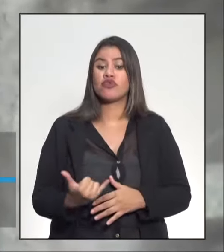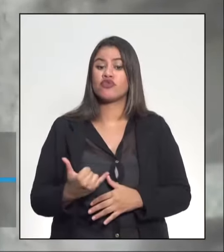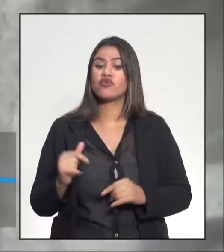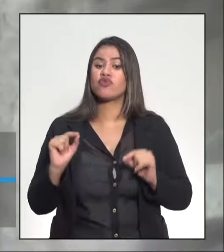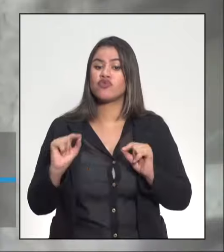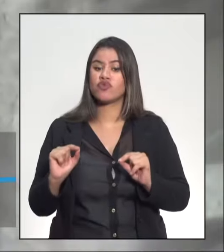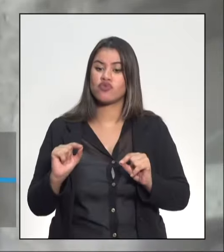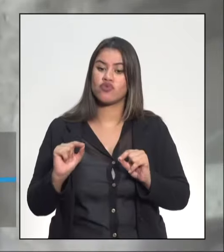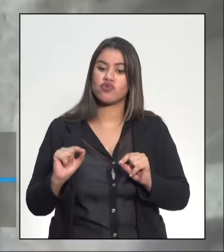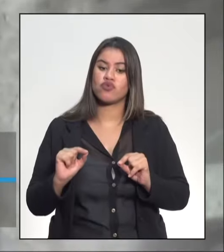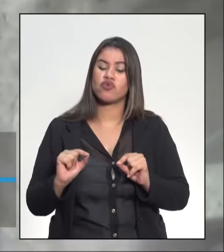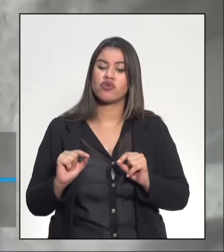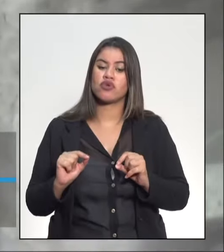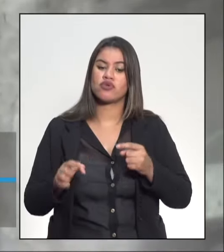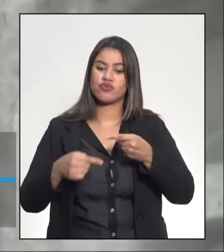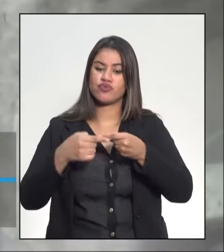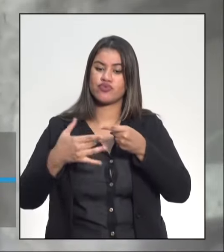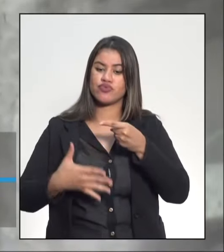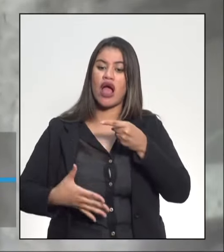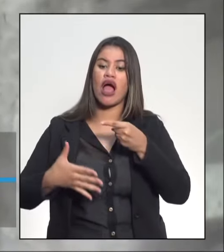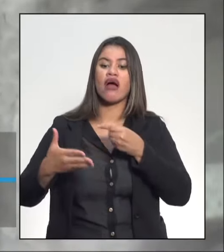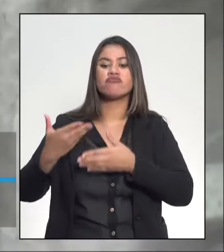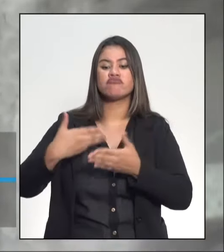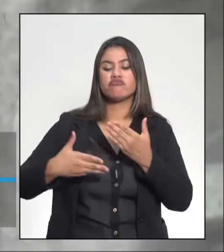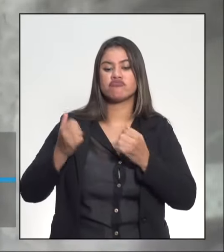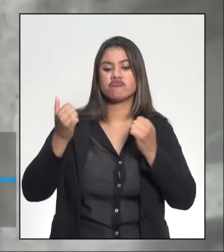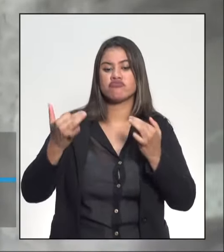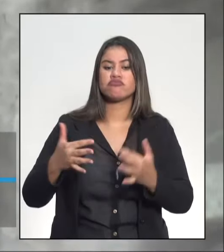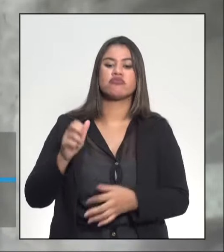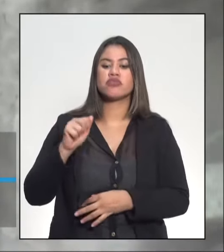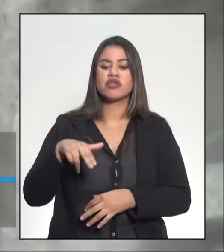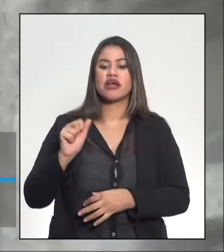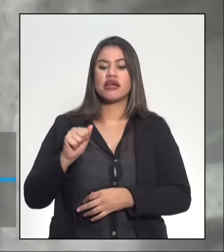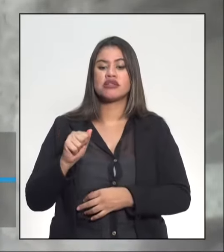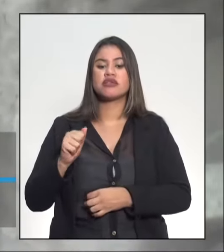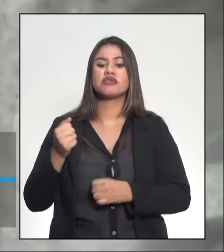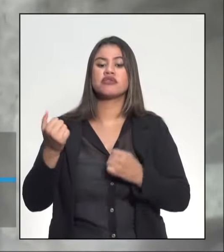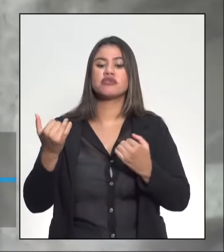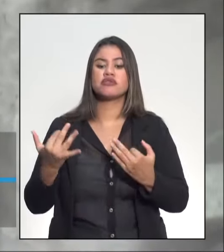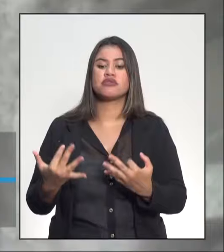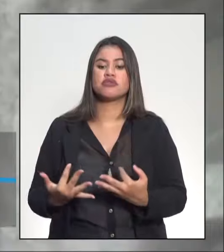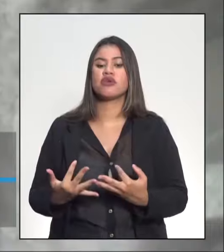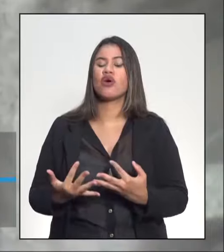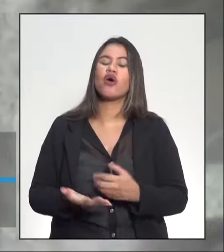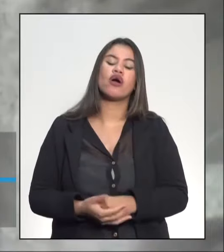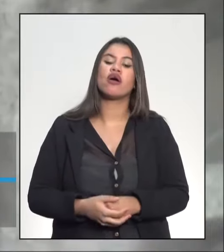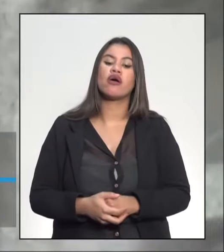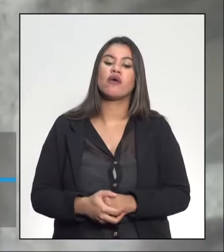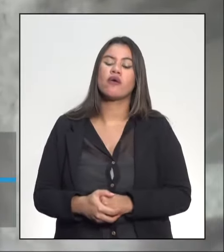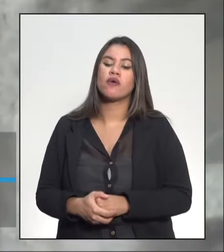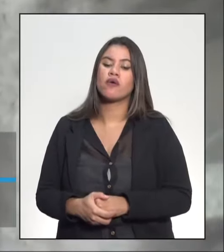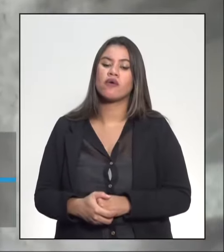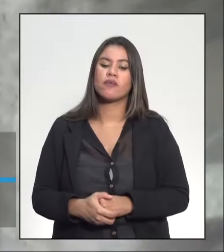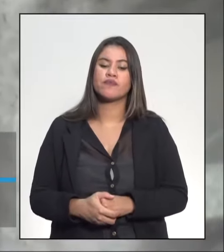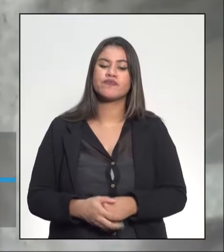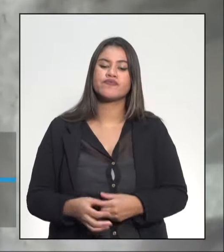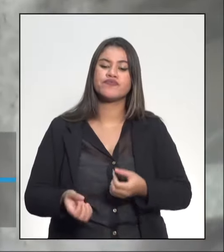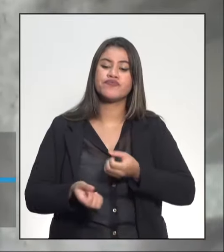algumas interações aqui, né? A Ana Luíza disse que essa questão de se